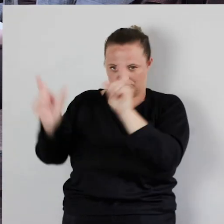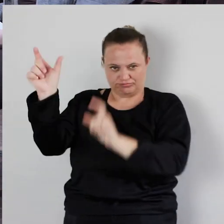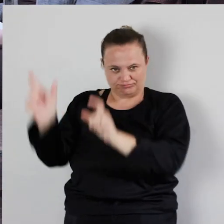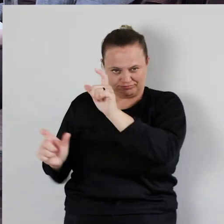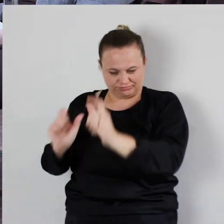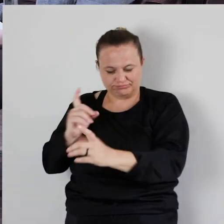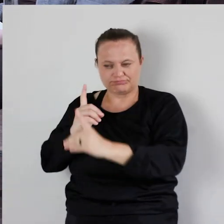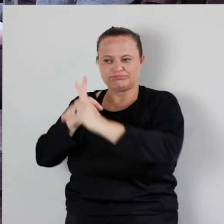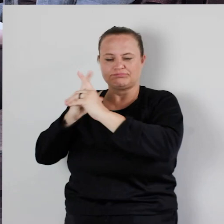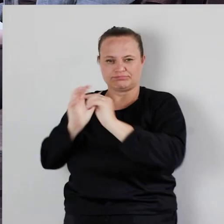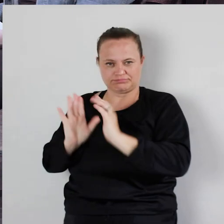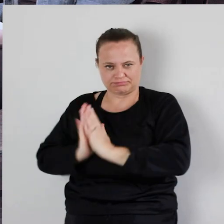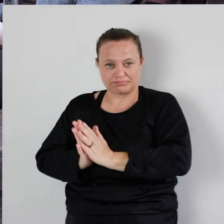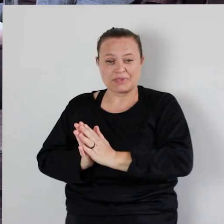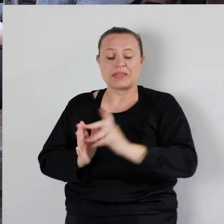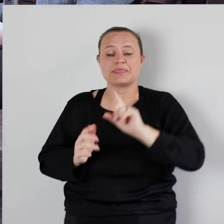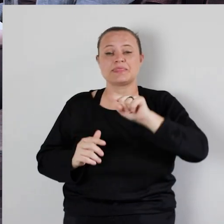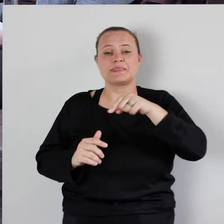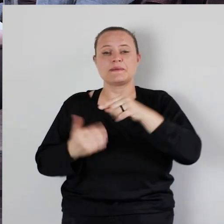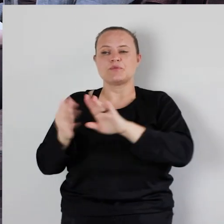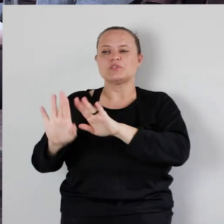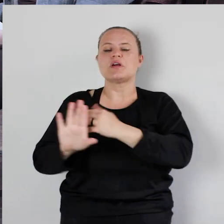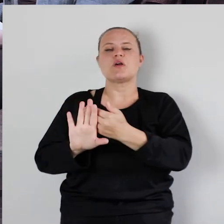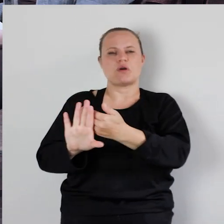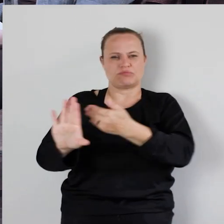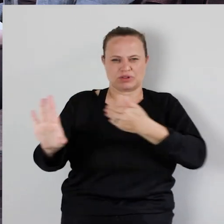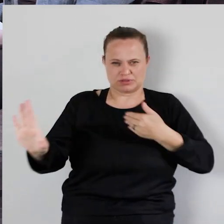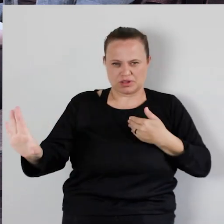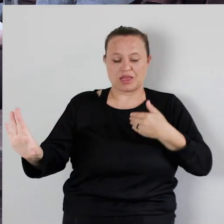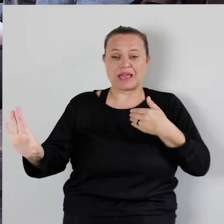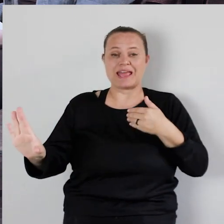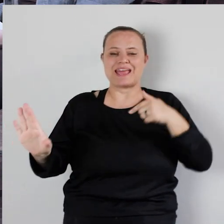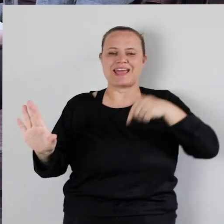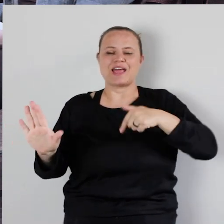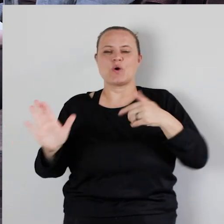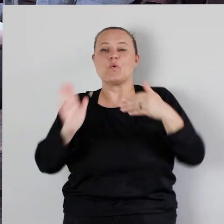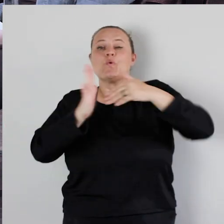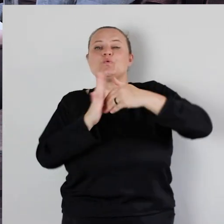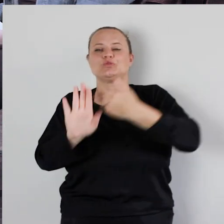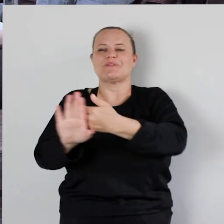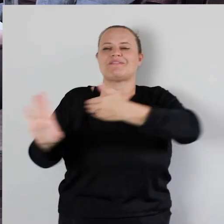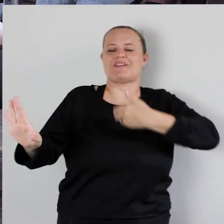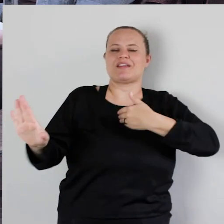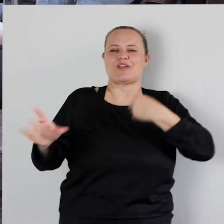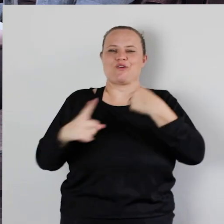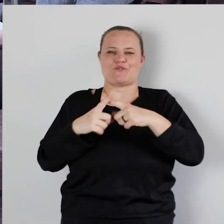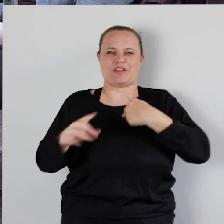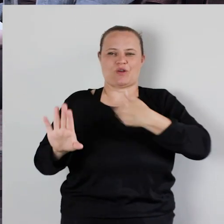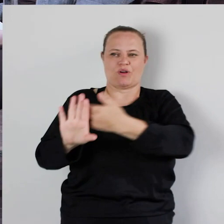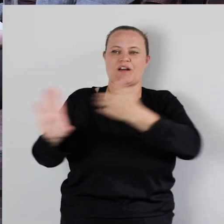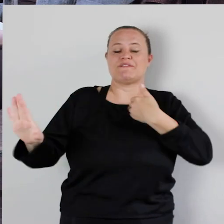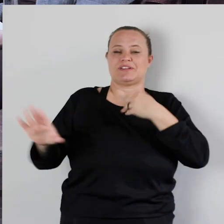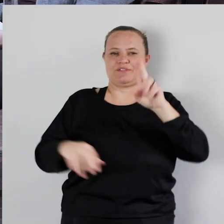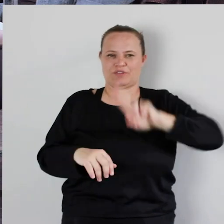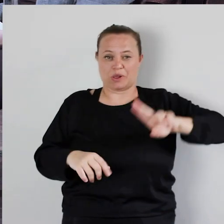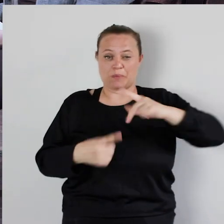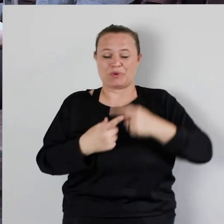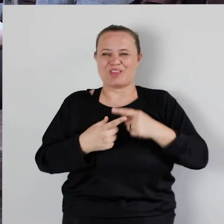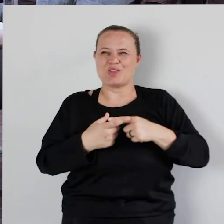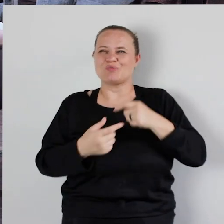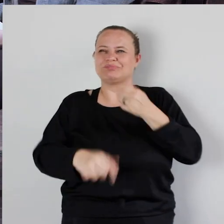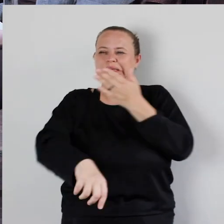o Eduardo Divon. Então foi assim, o mais recente afastamento né, que eu tive,